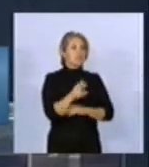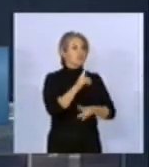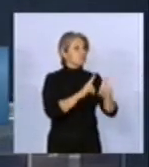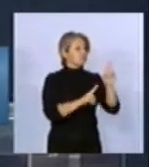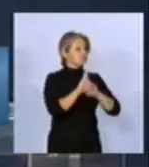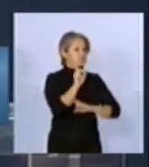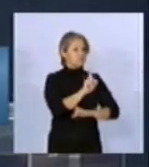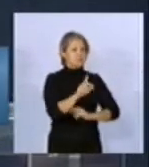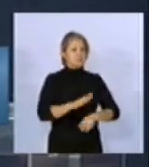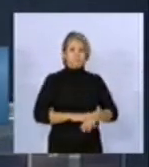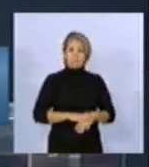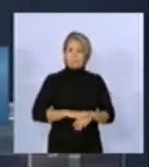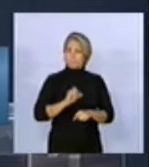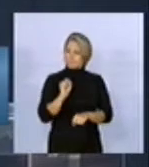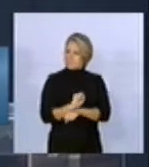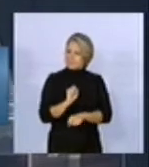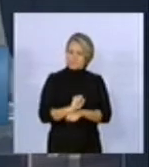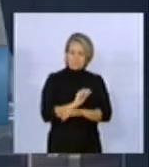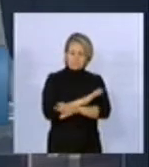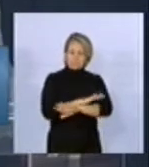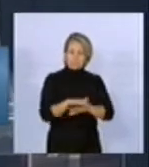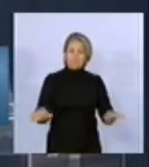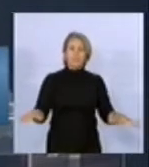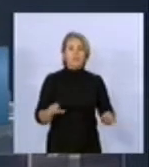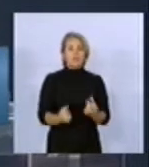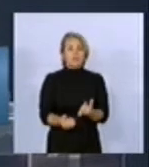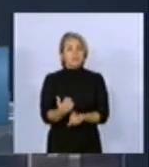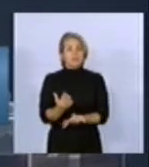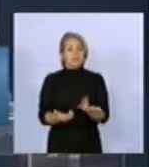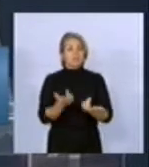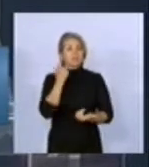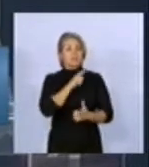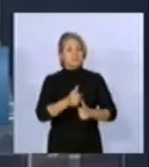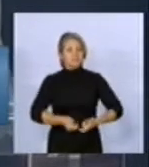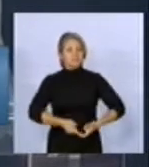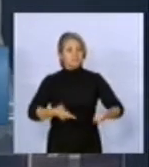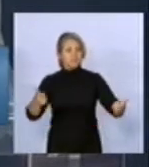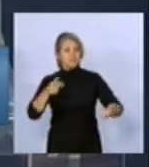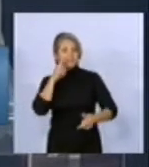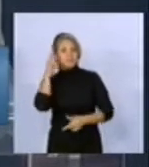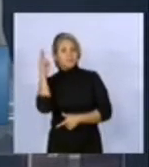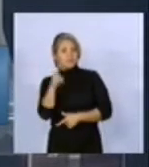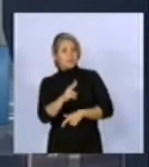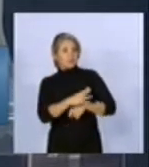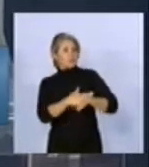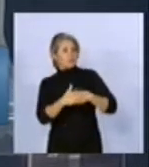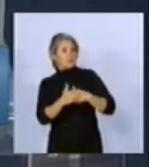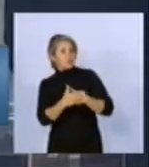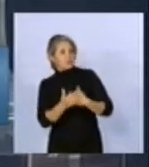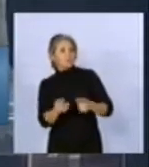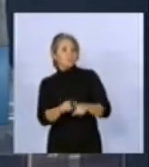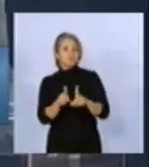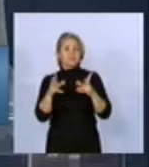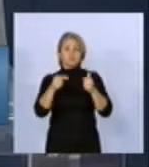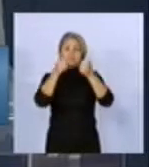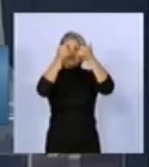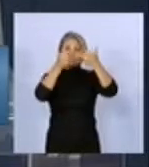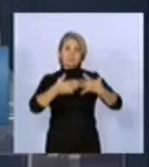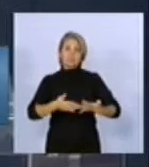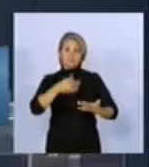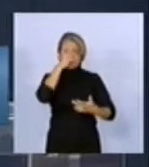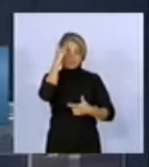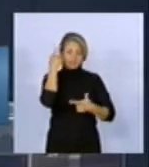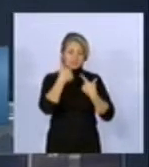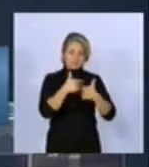utilizasse mais da queima para fazer a sua expansão olhar com carinho isso que a Cristina acaba de relatar com